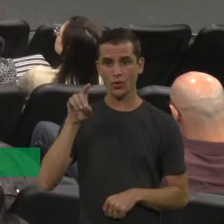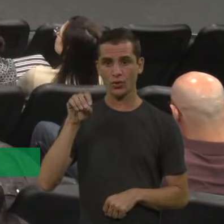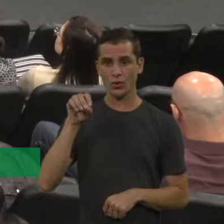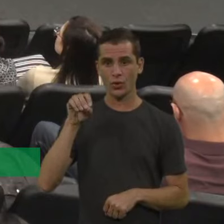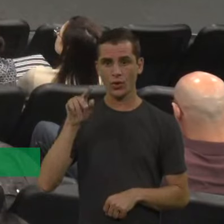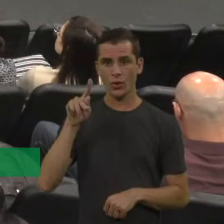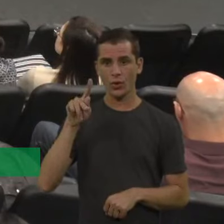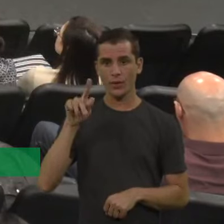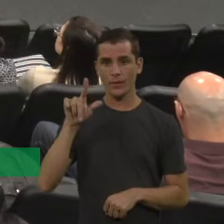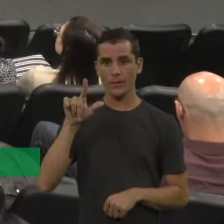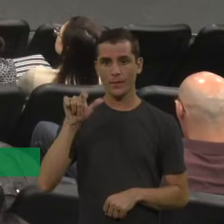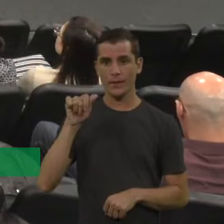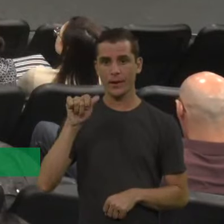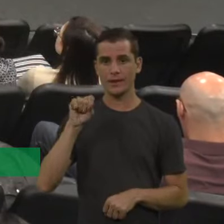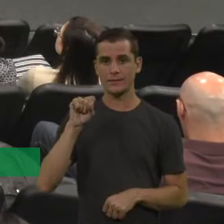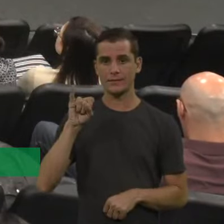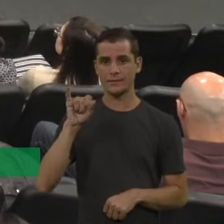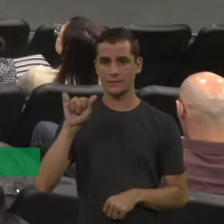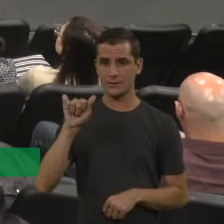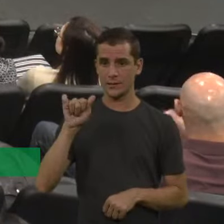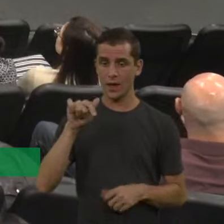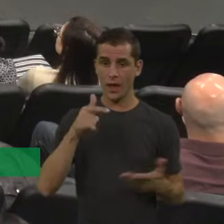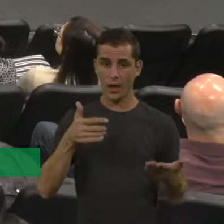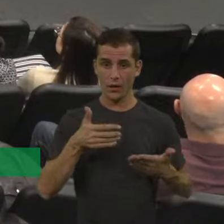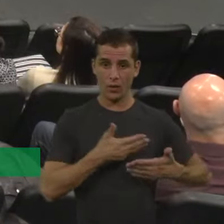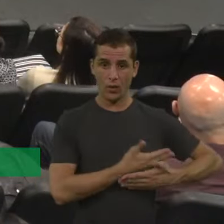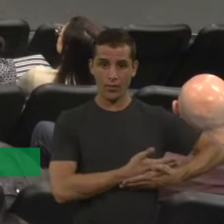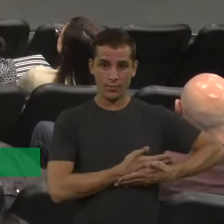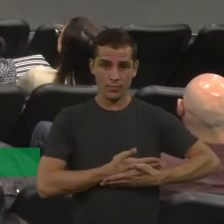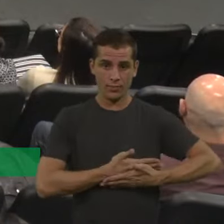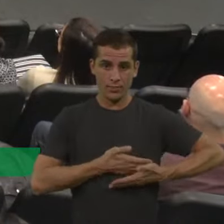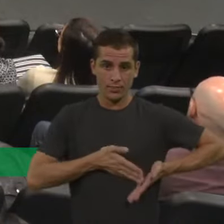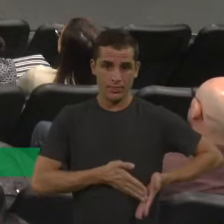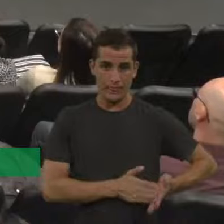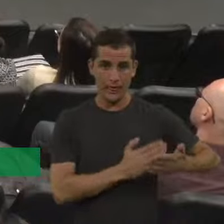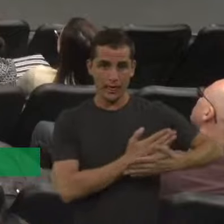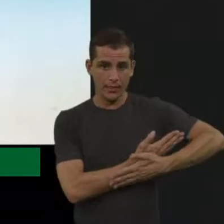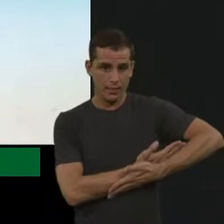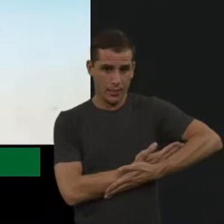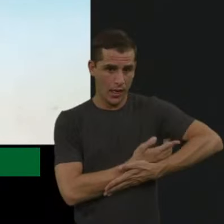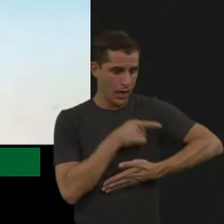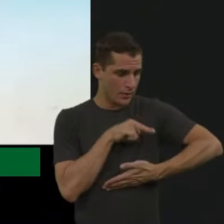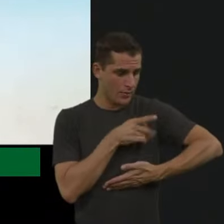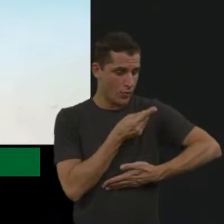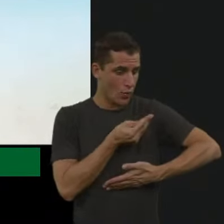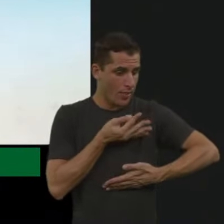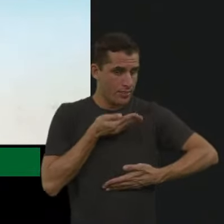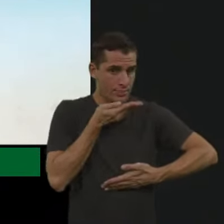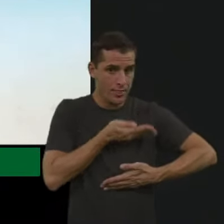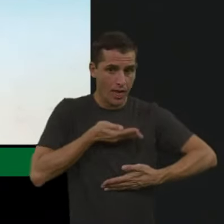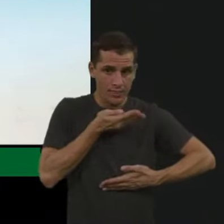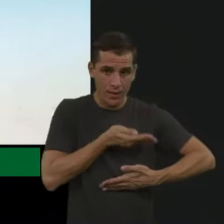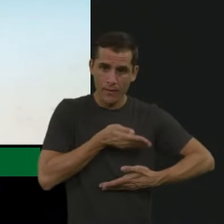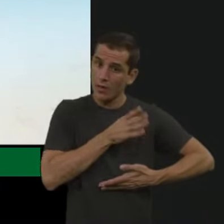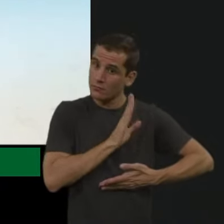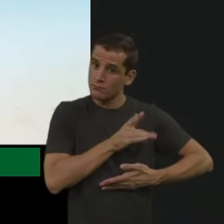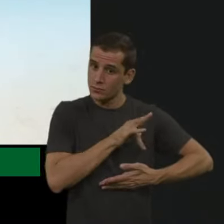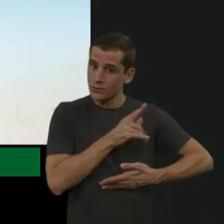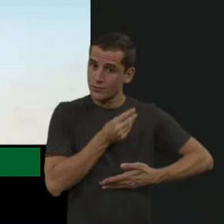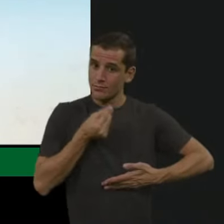nascimento é algo que vai trazer um benefício maior ainda para essas crianças. E além da vosoritide, agora